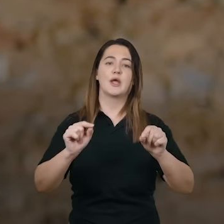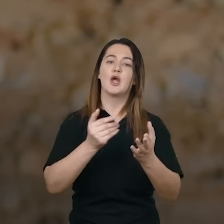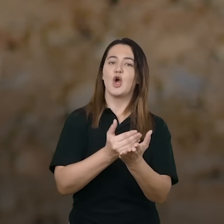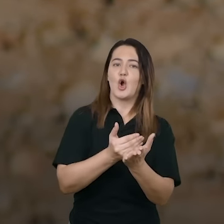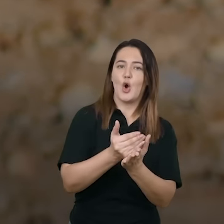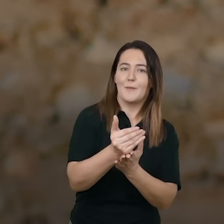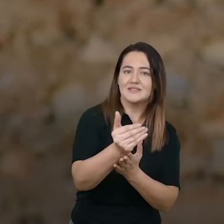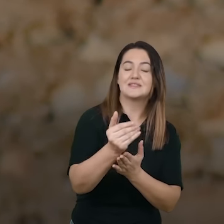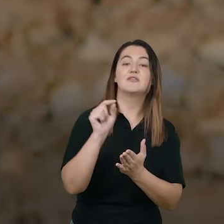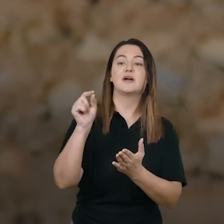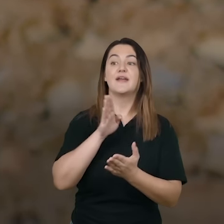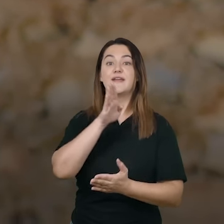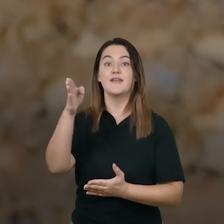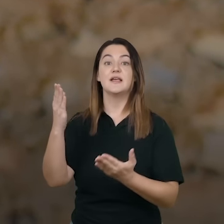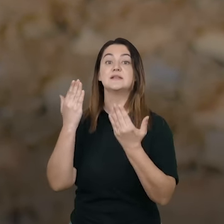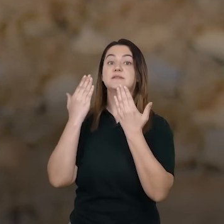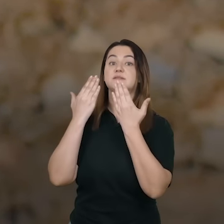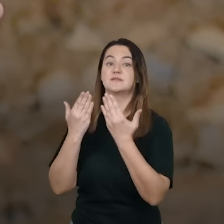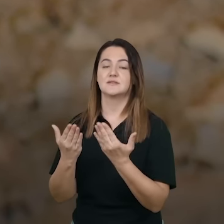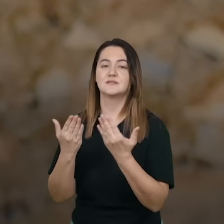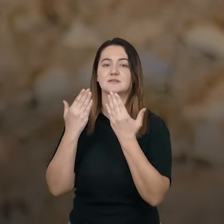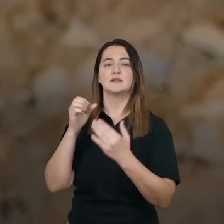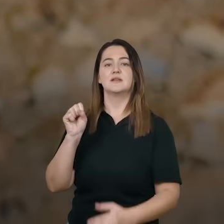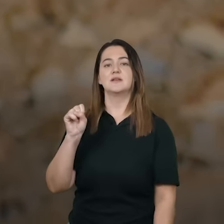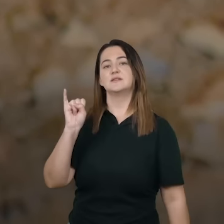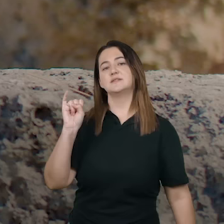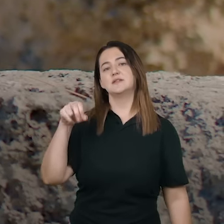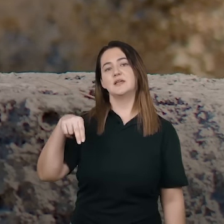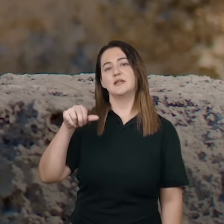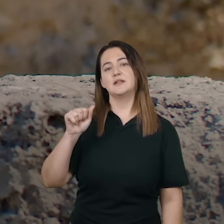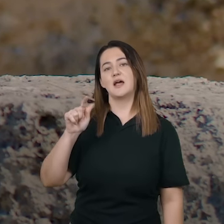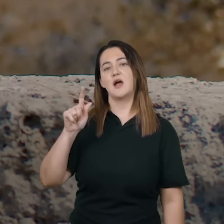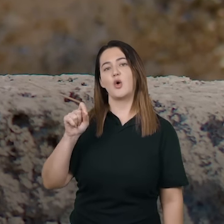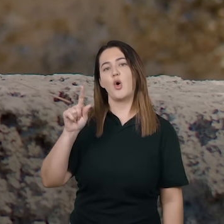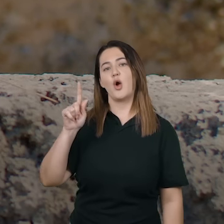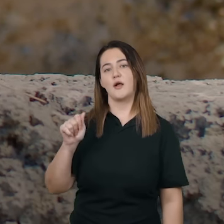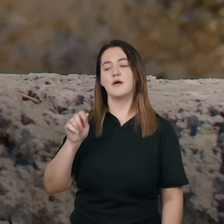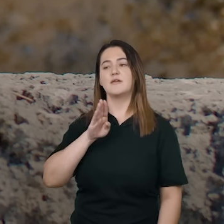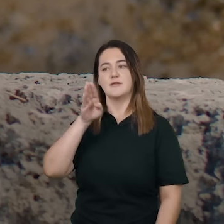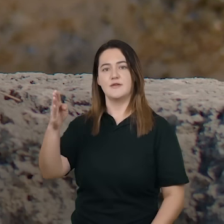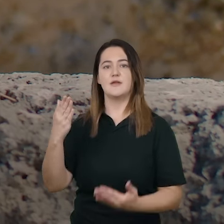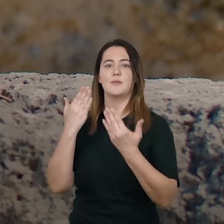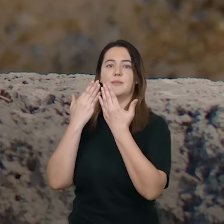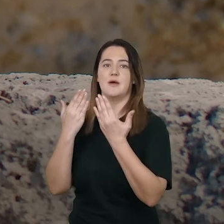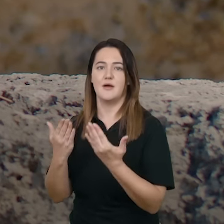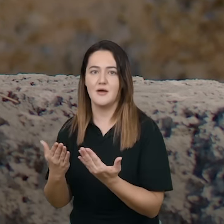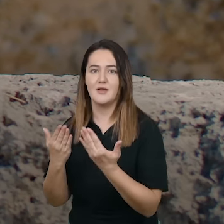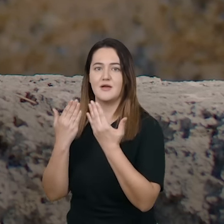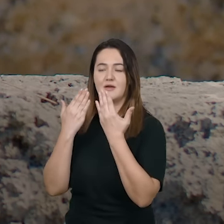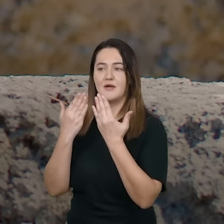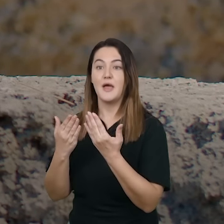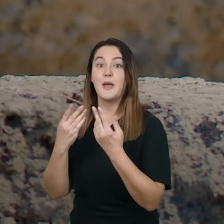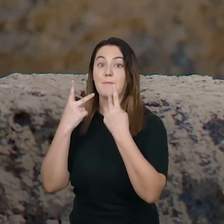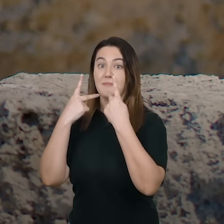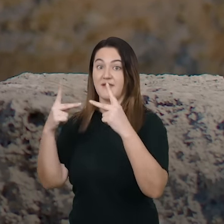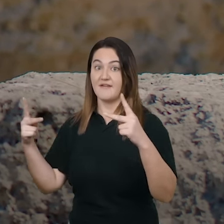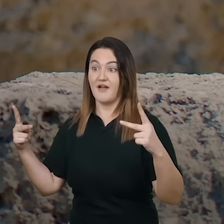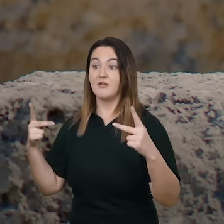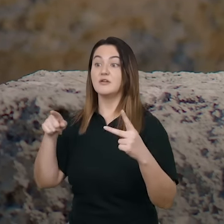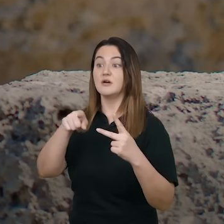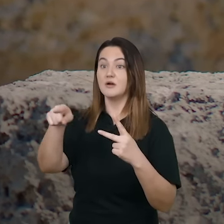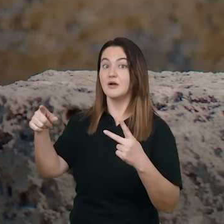começava pela sinagoga local, pregava na sinagoga. Depois que alguns na sinagoga se convertiam e ele sabia que em seguida